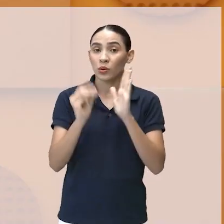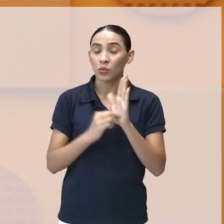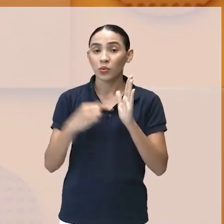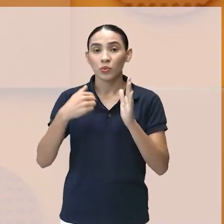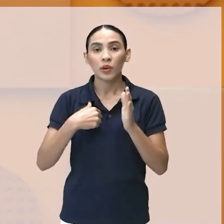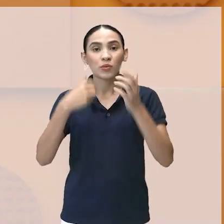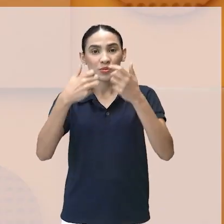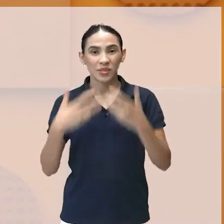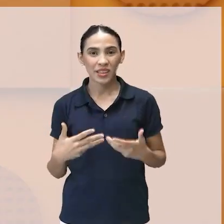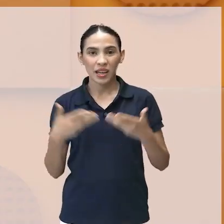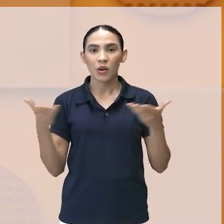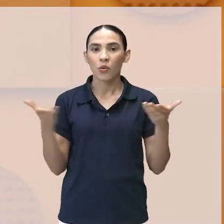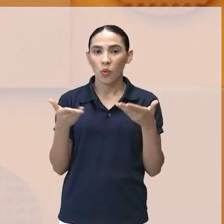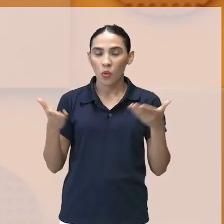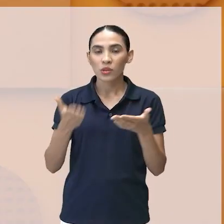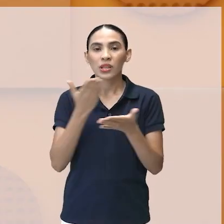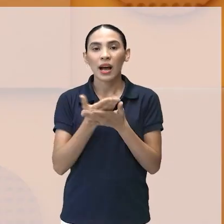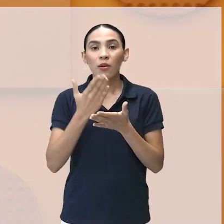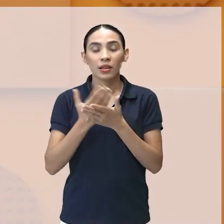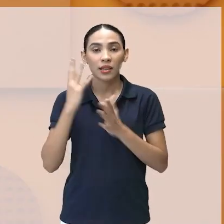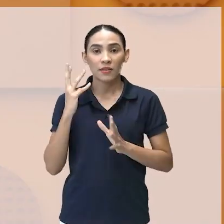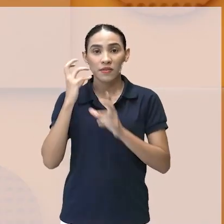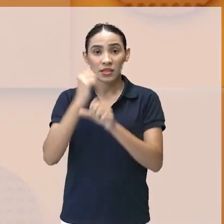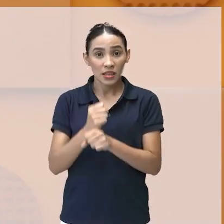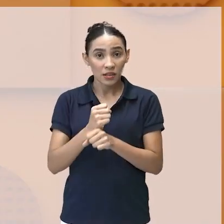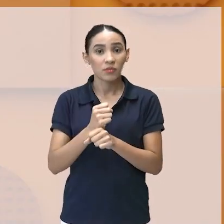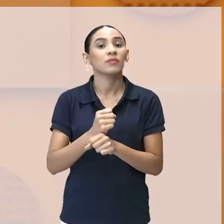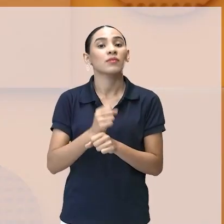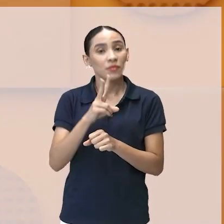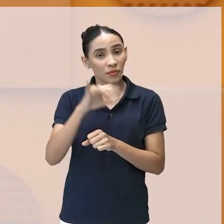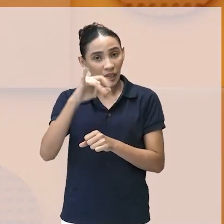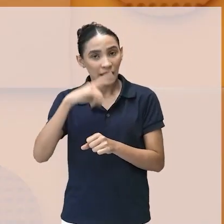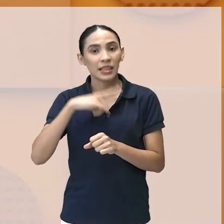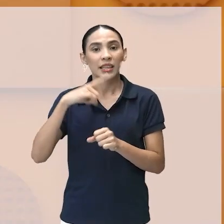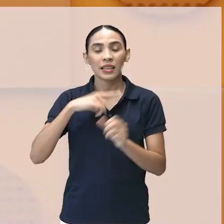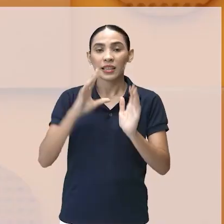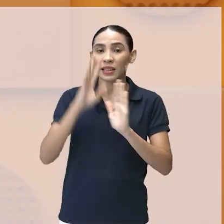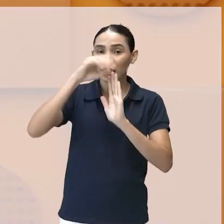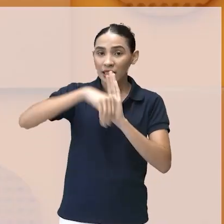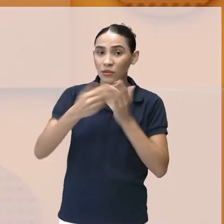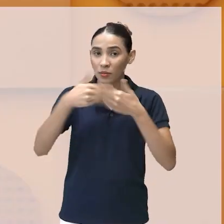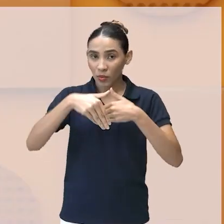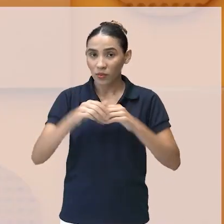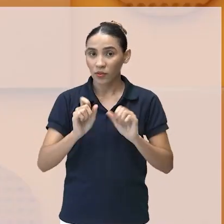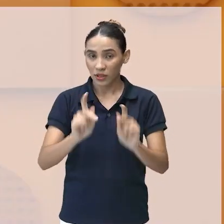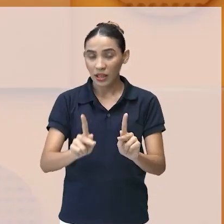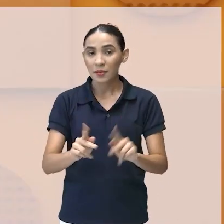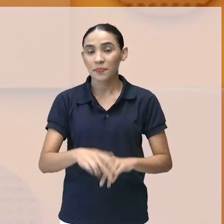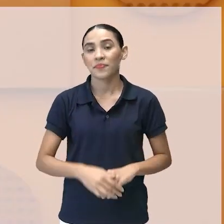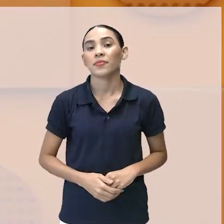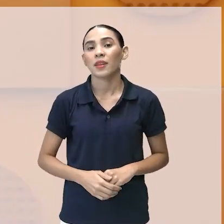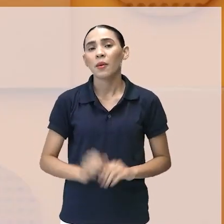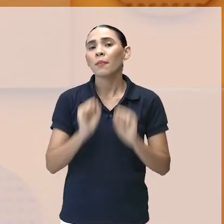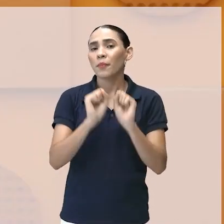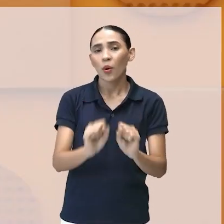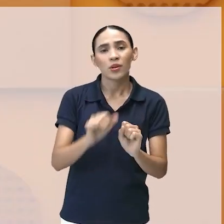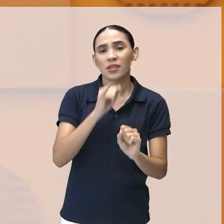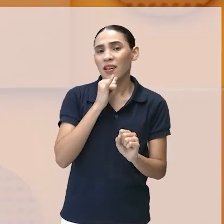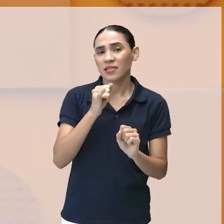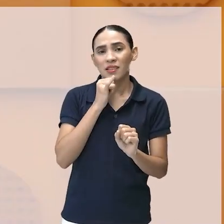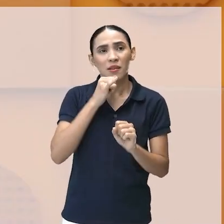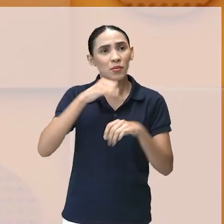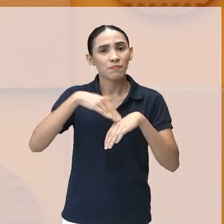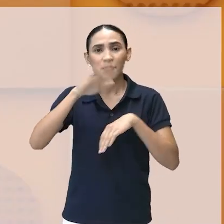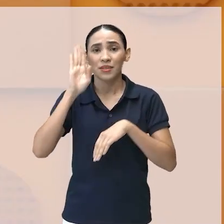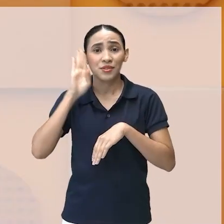for abordar durante esta aula de revisão, ele estará presente na avaliação de vocês, certo? Pode estar presente de uma forma